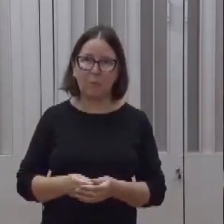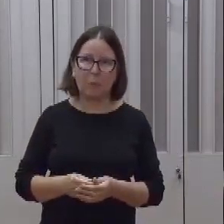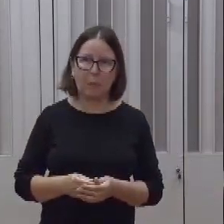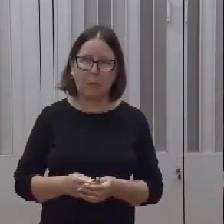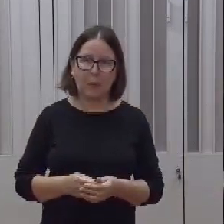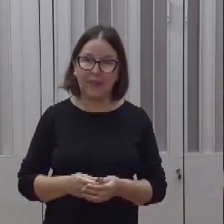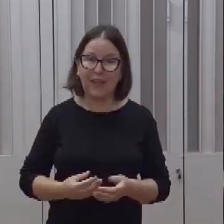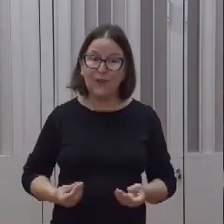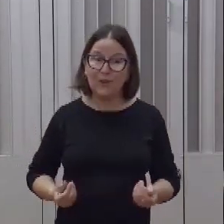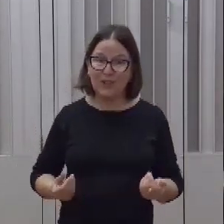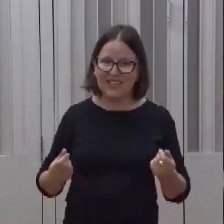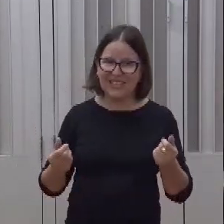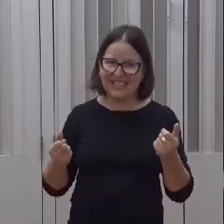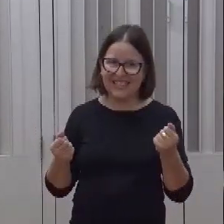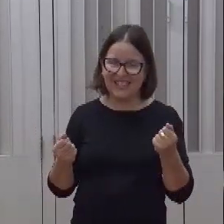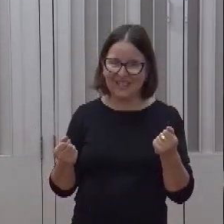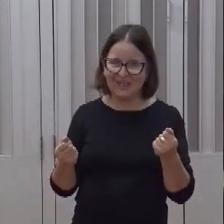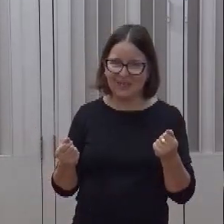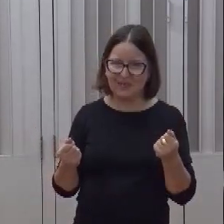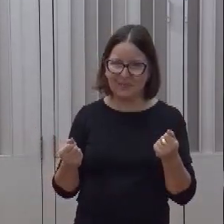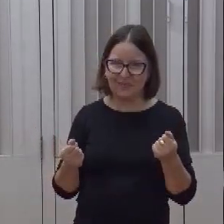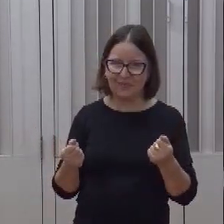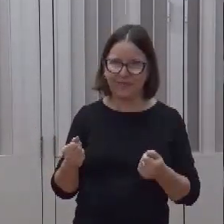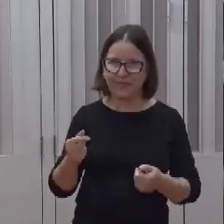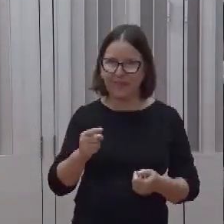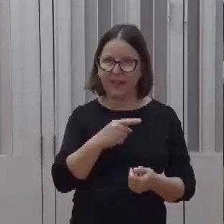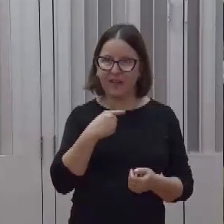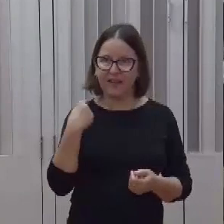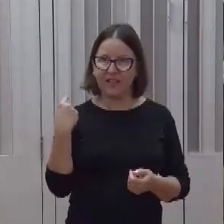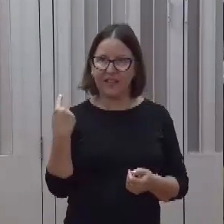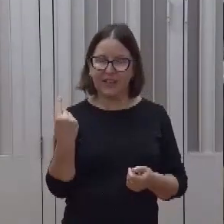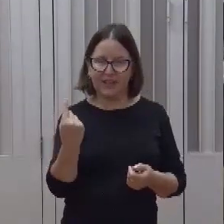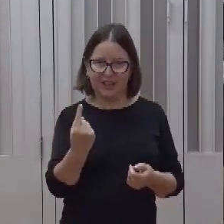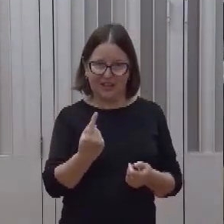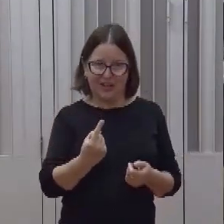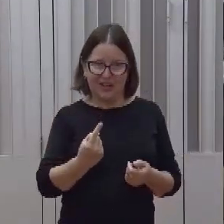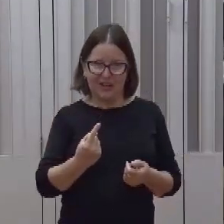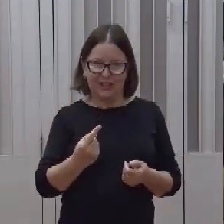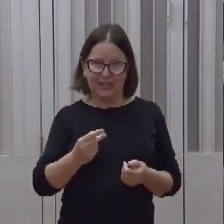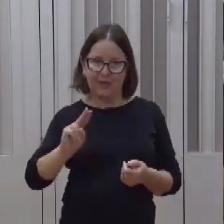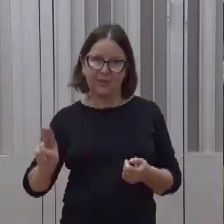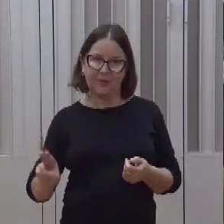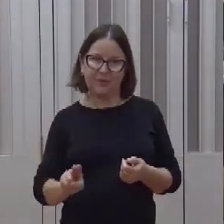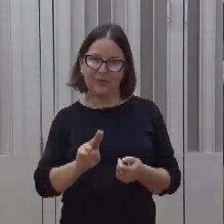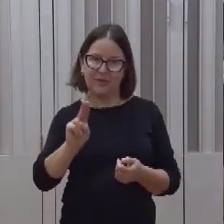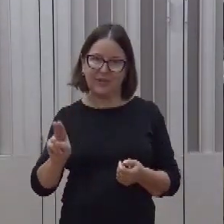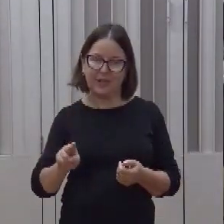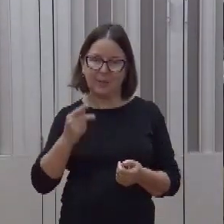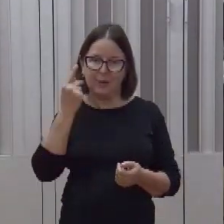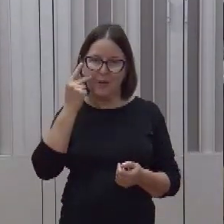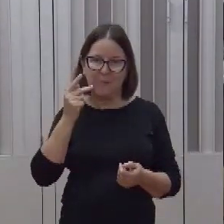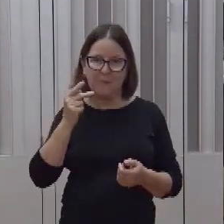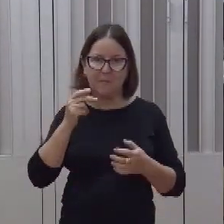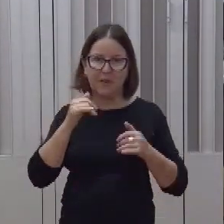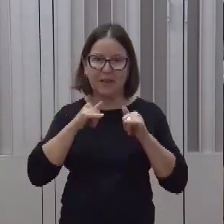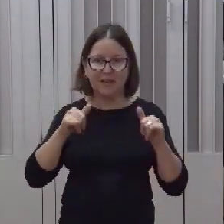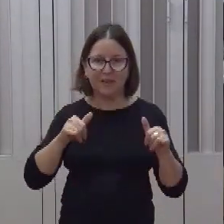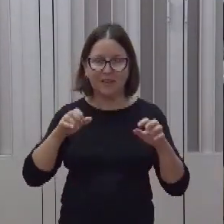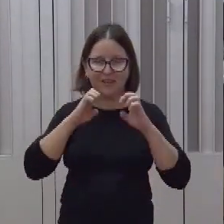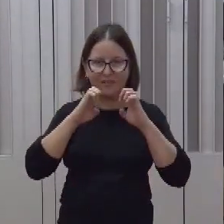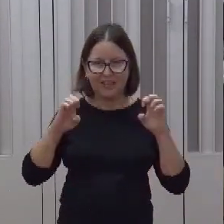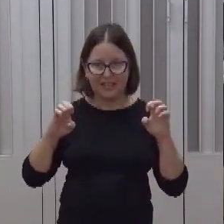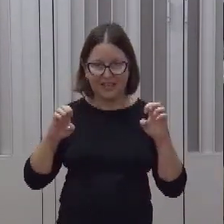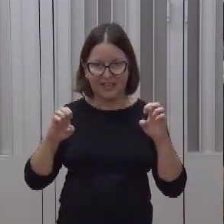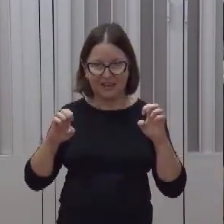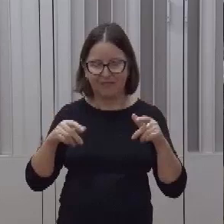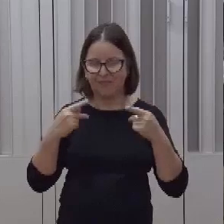O dinheiro que nós aplicamos na evangelização, na pregação